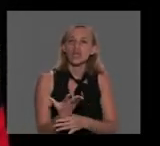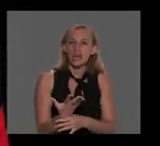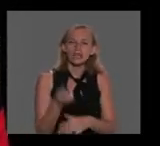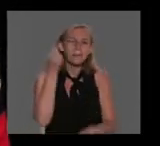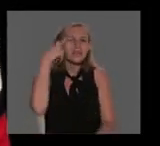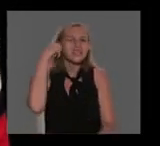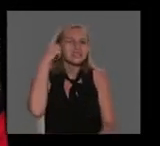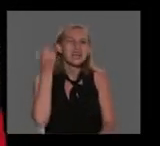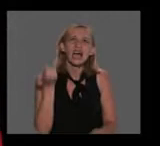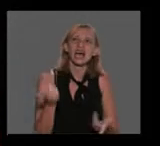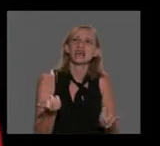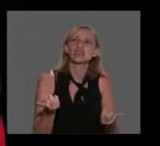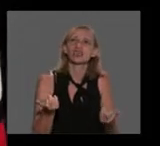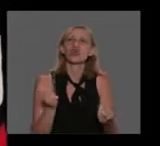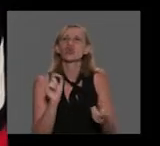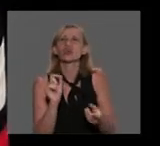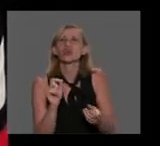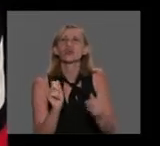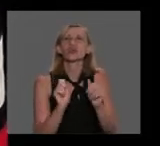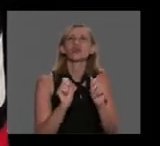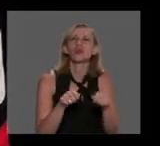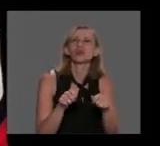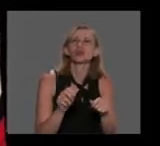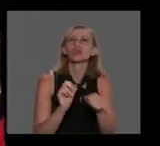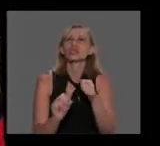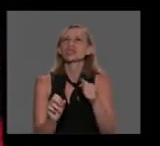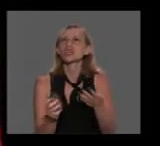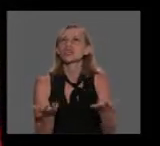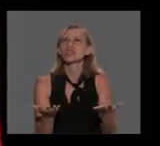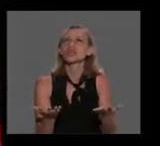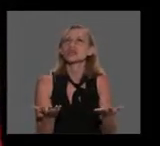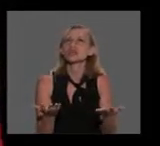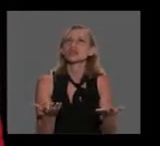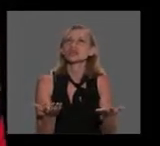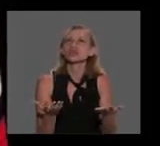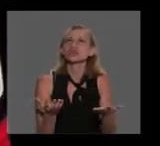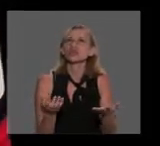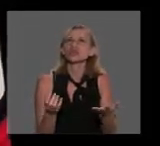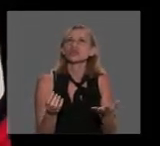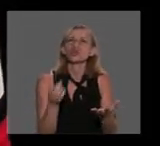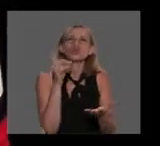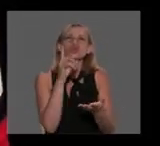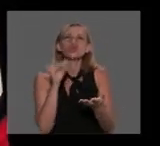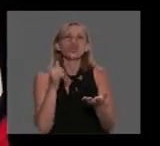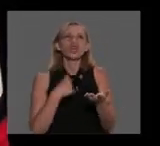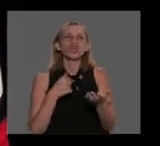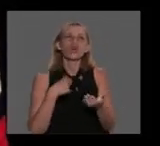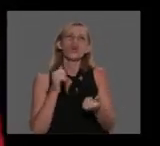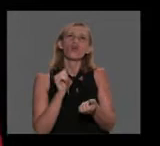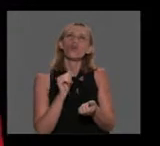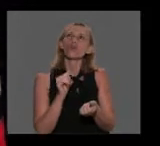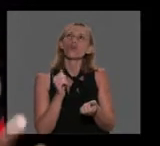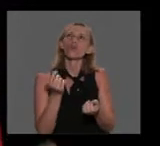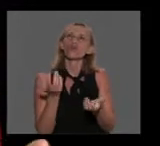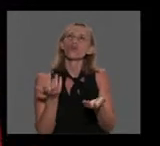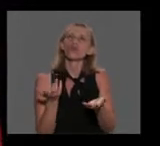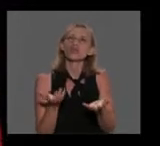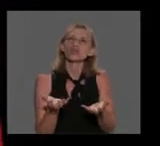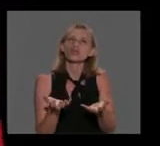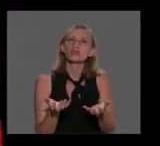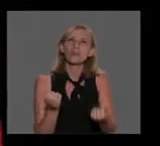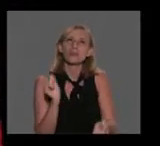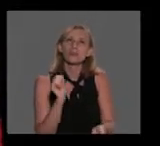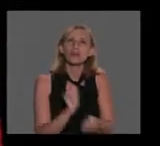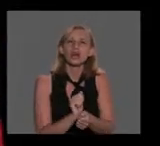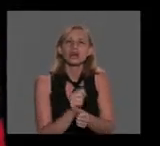produção. Eu gosto de produzir, eu gosto de pensar o que pode ser a próxima pauta. E no dia, eu espero que